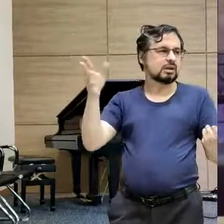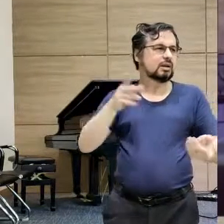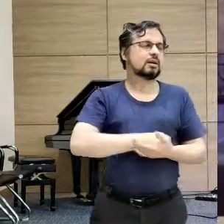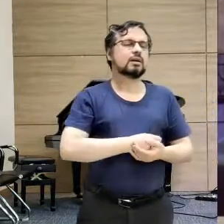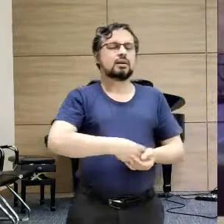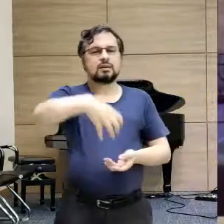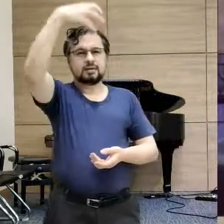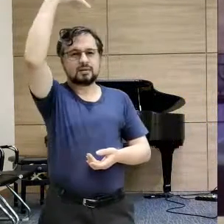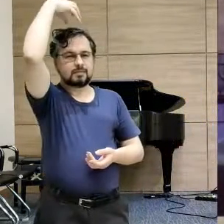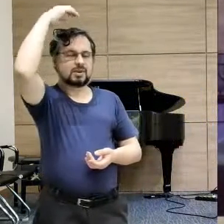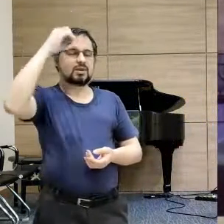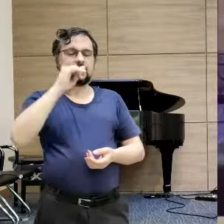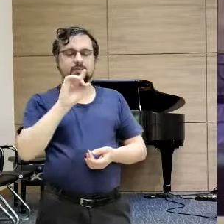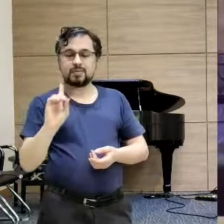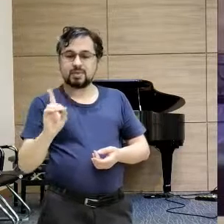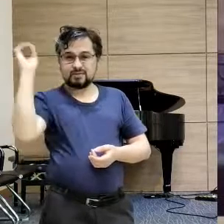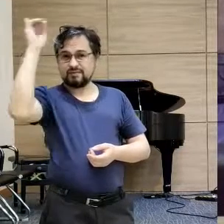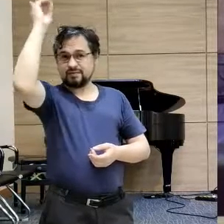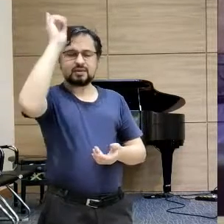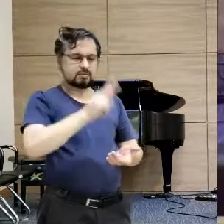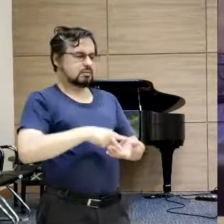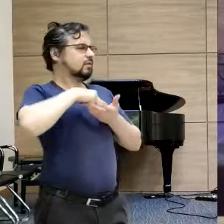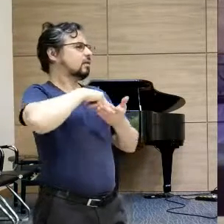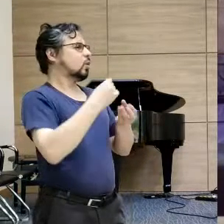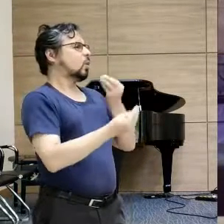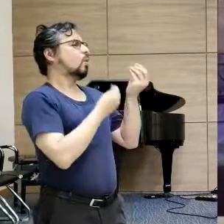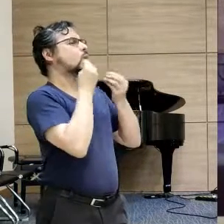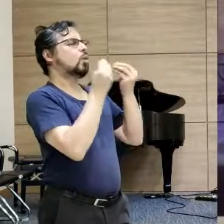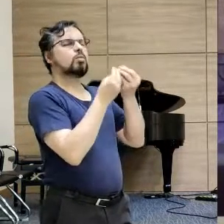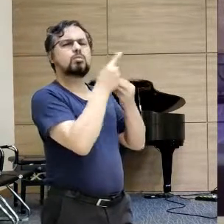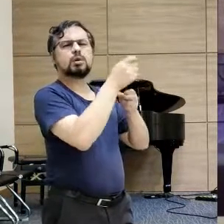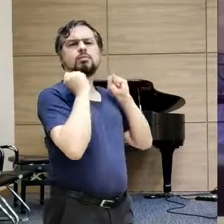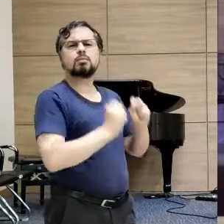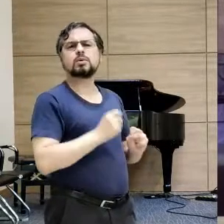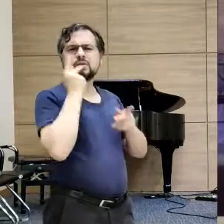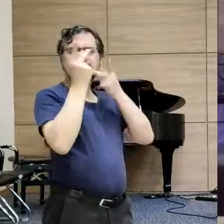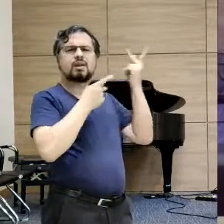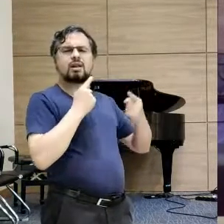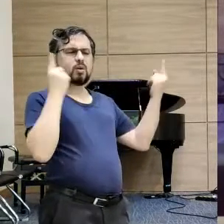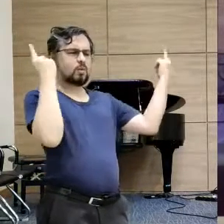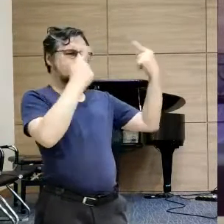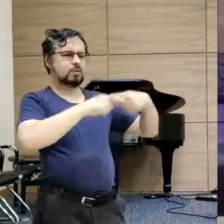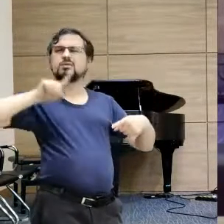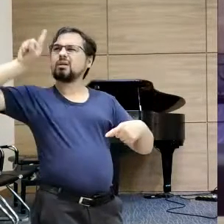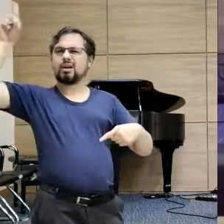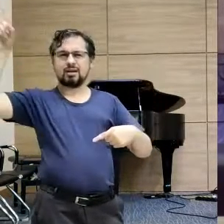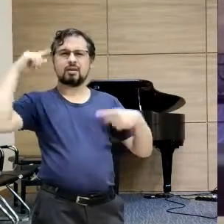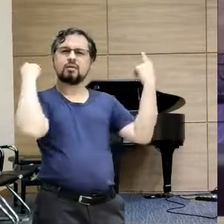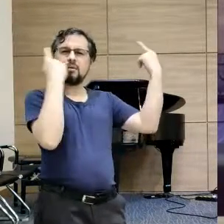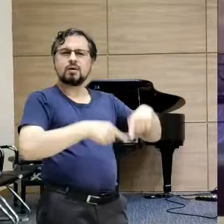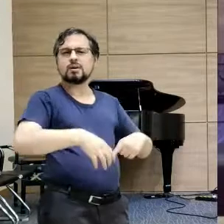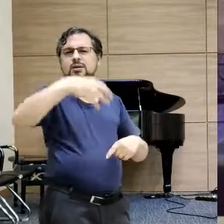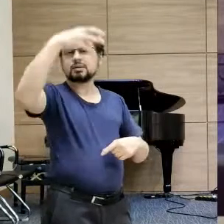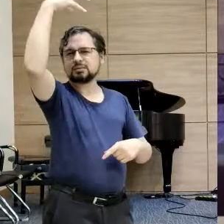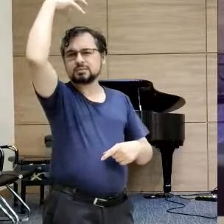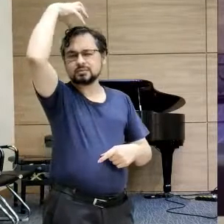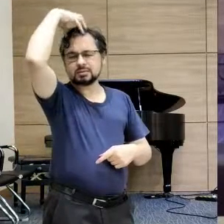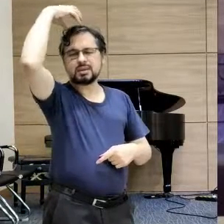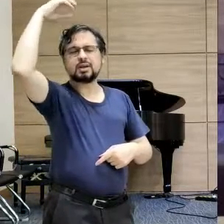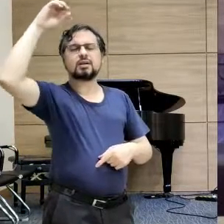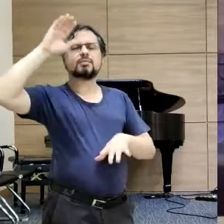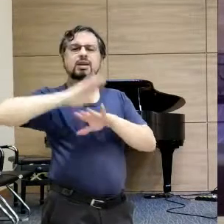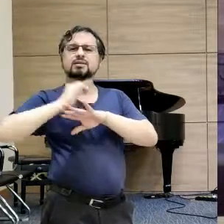nós não podemos aceitar isso, porque ele está falando contra o rei dos reis, o Senhor dos senhores. Se ele